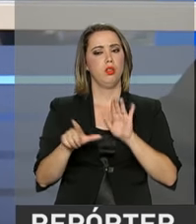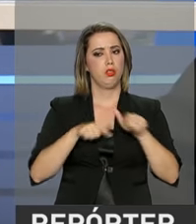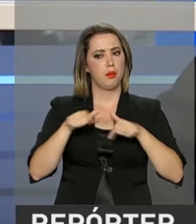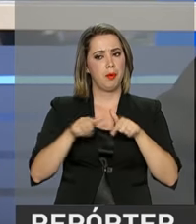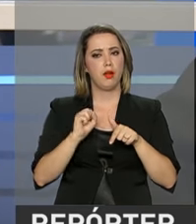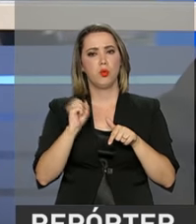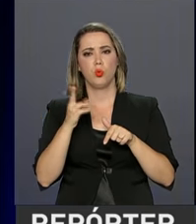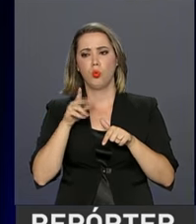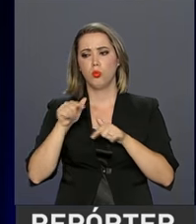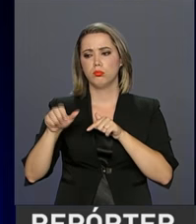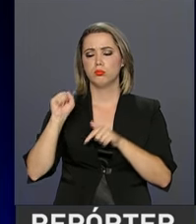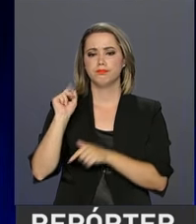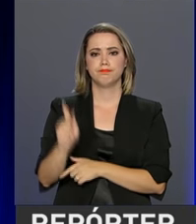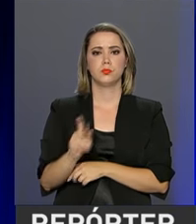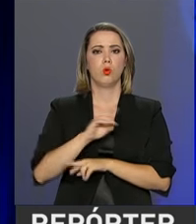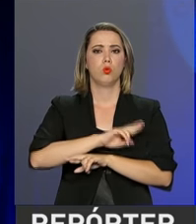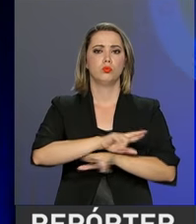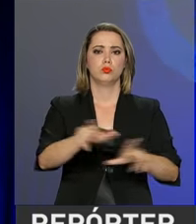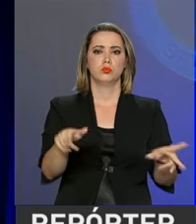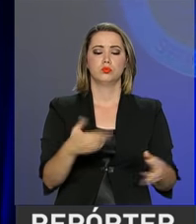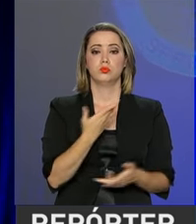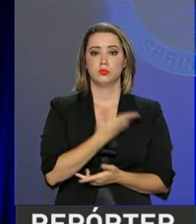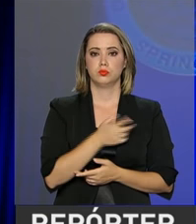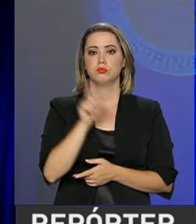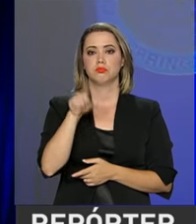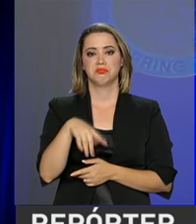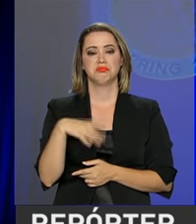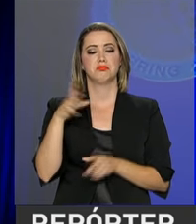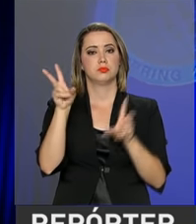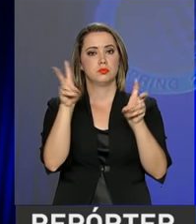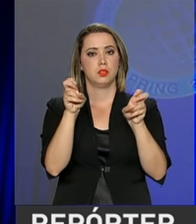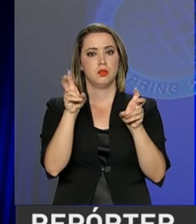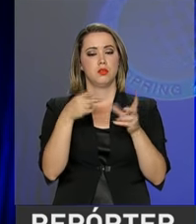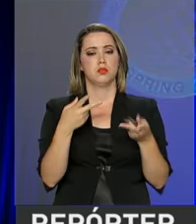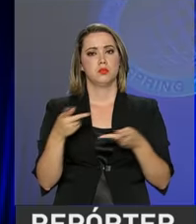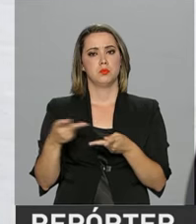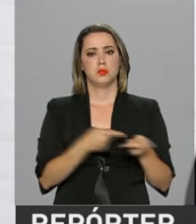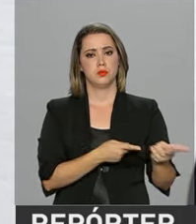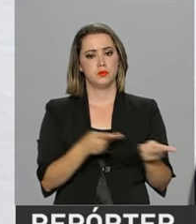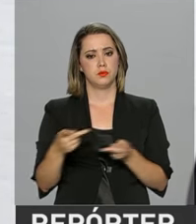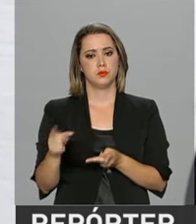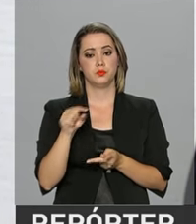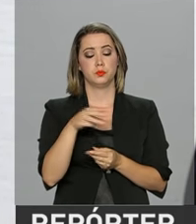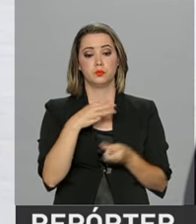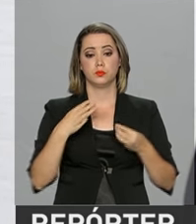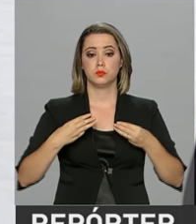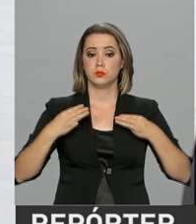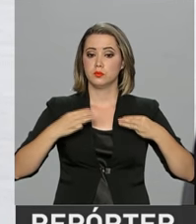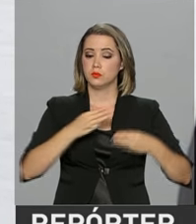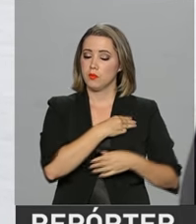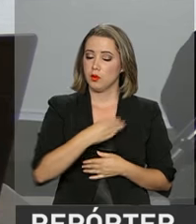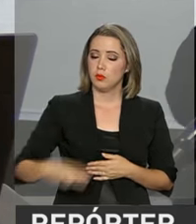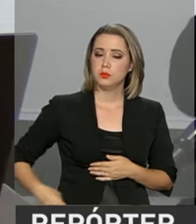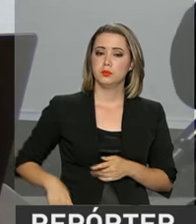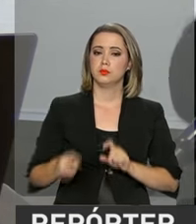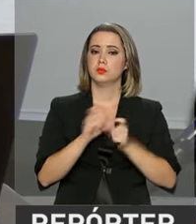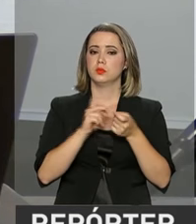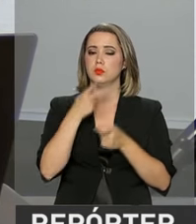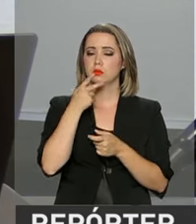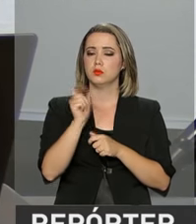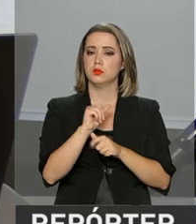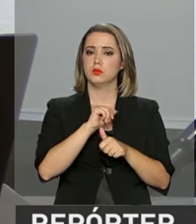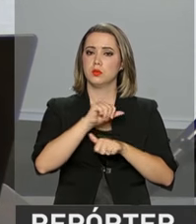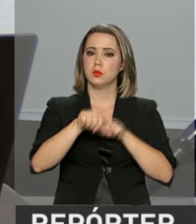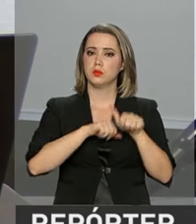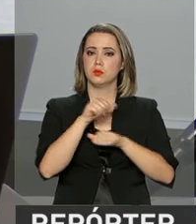de outros reformas foram os principais temas durante a visita para ministro da fazenda as mudanças no relatório da